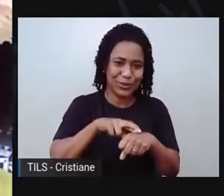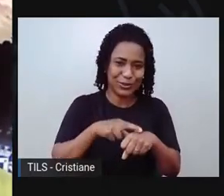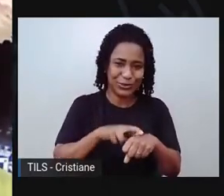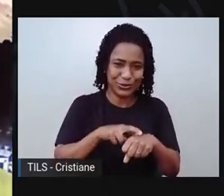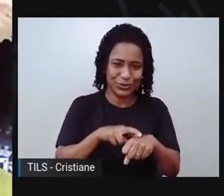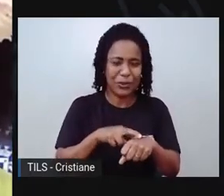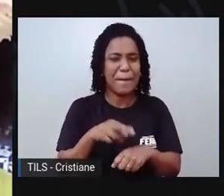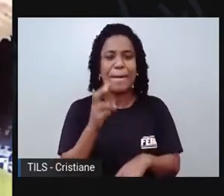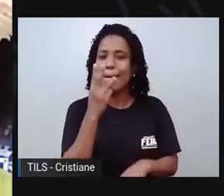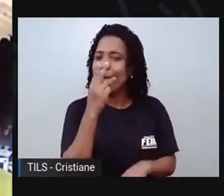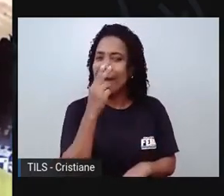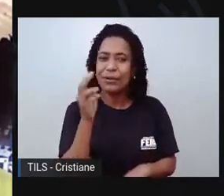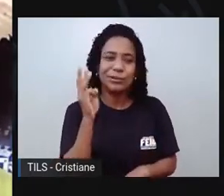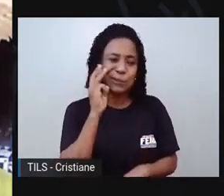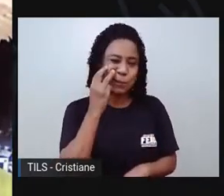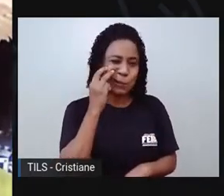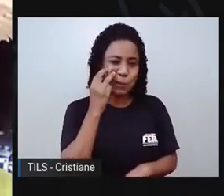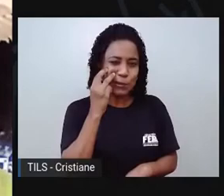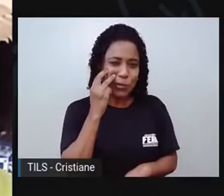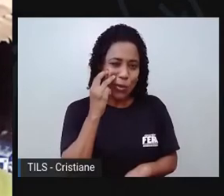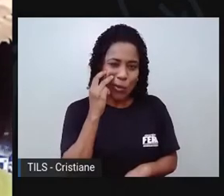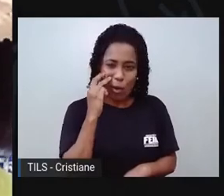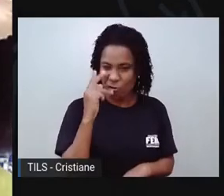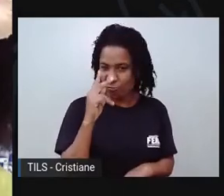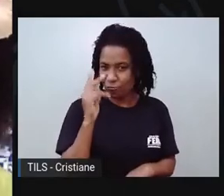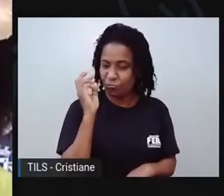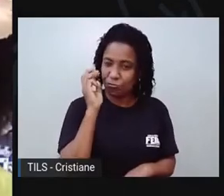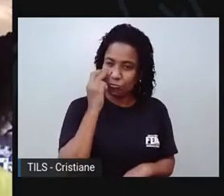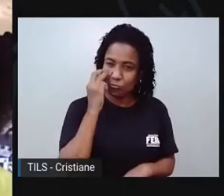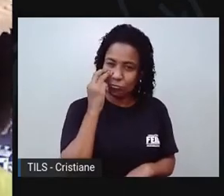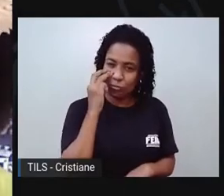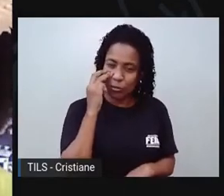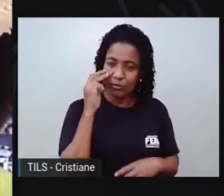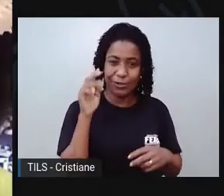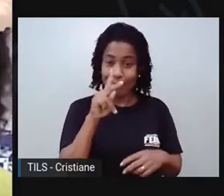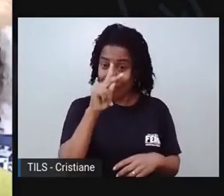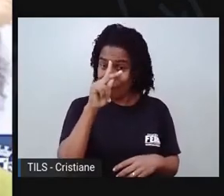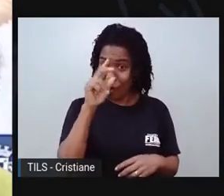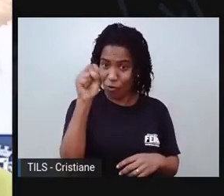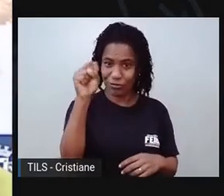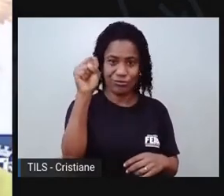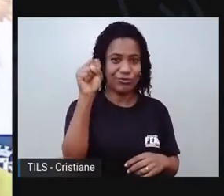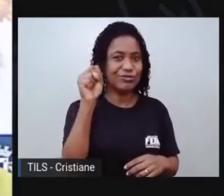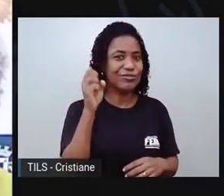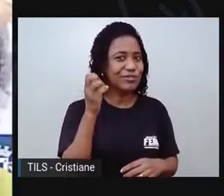rosa... Um rosa pink? Rosa pink. Um rosa